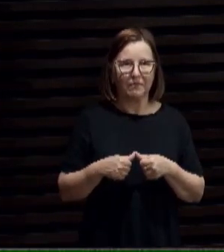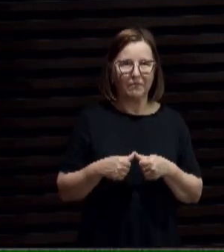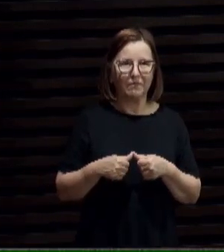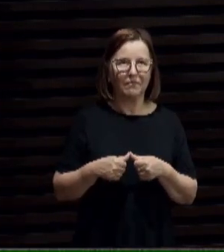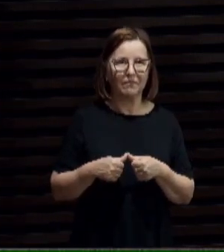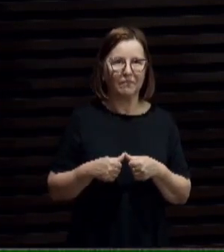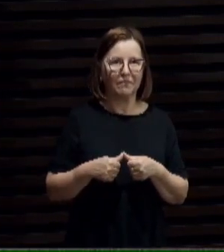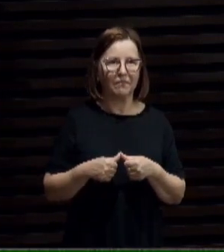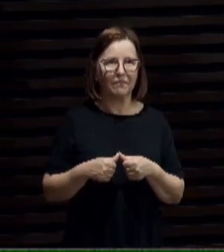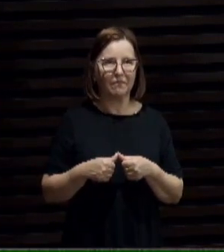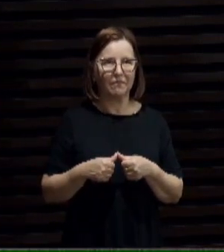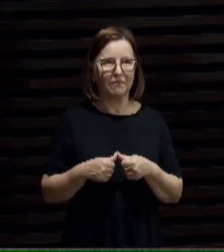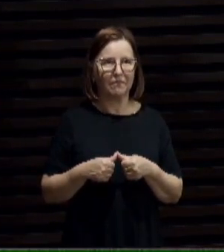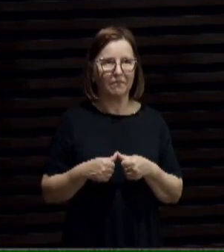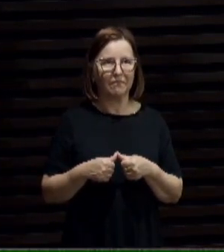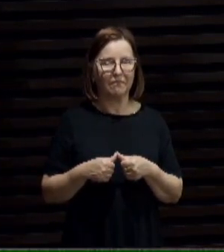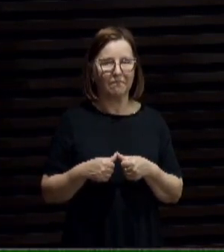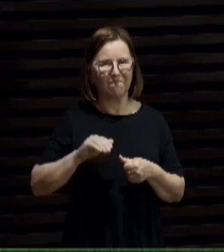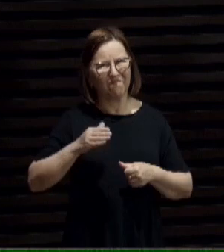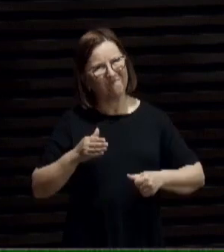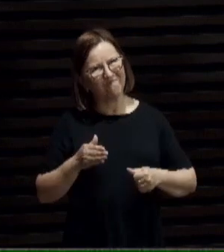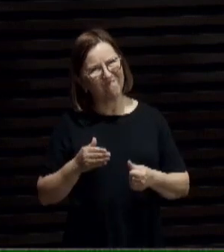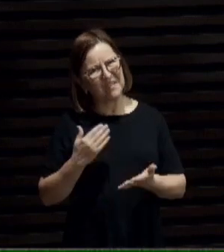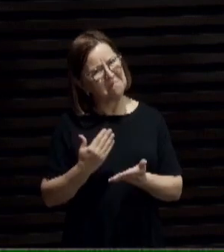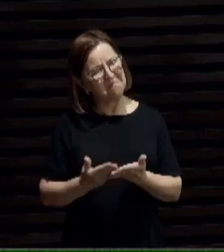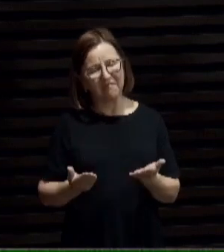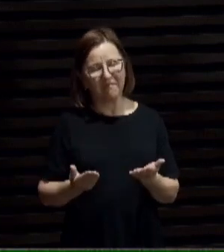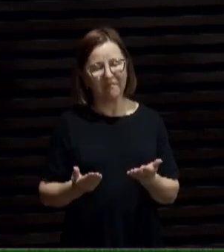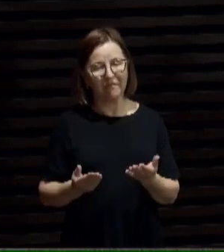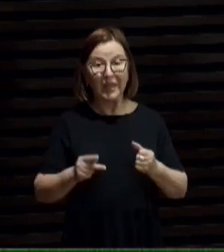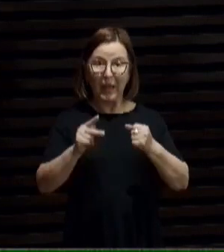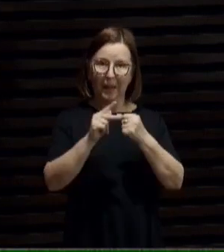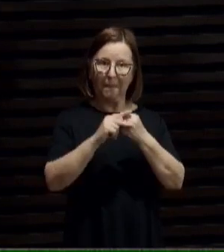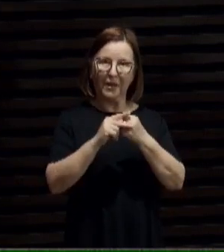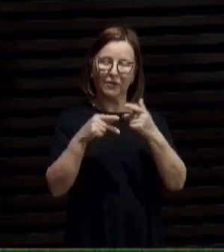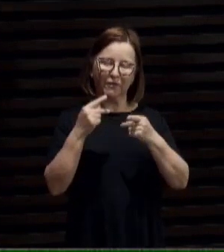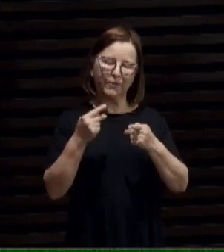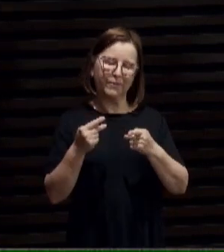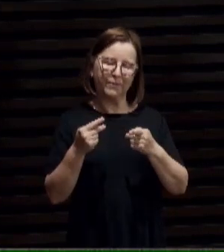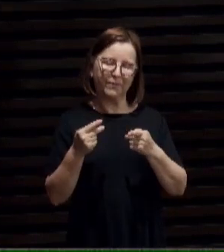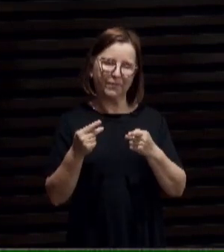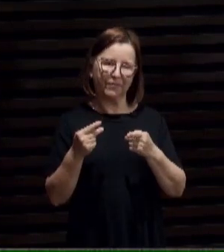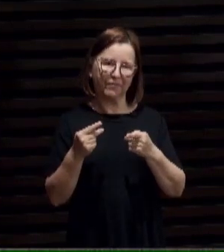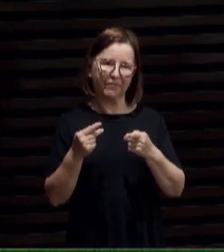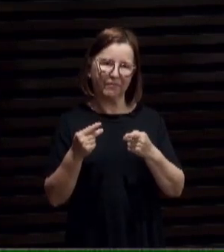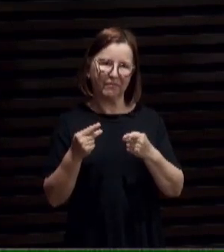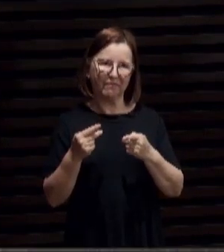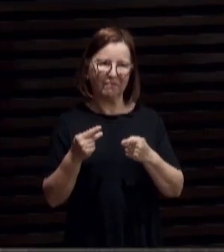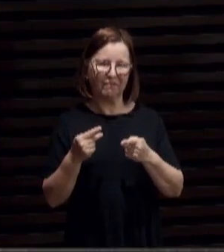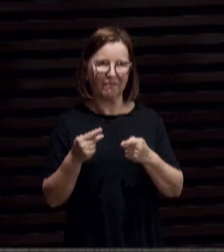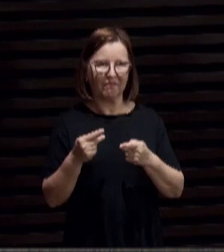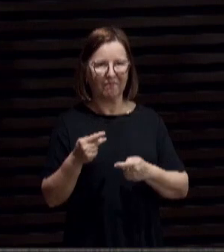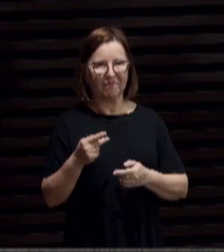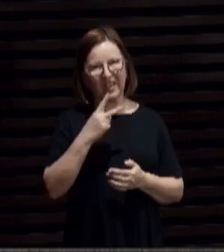meio sem chão. E Pedro disse: olha, gente, eu acho que essa